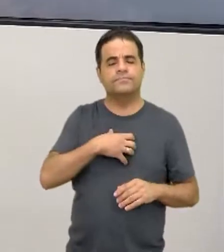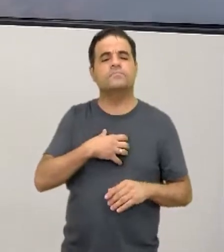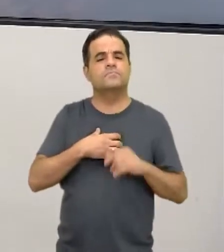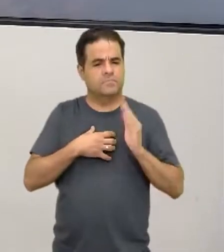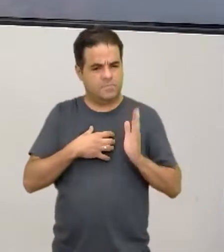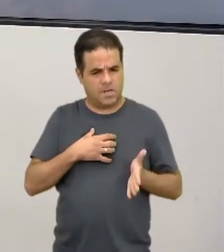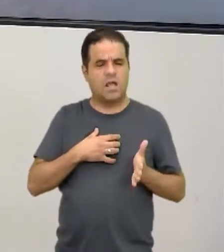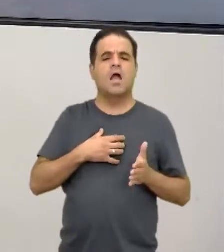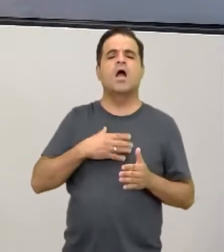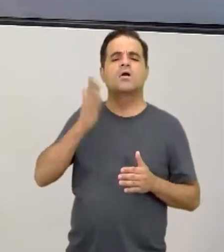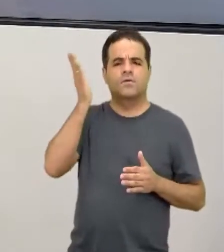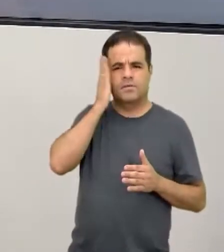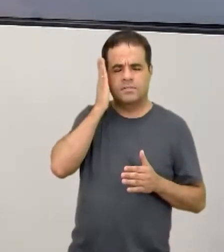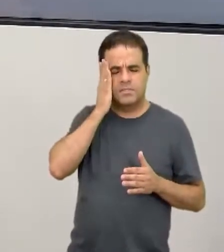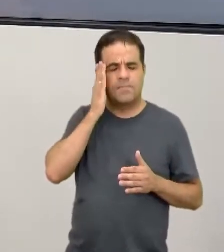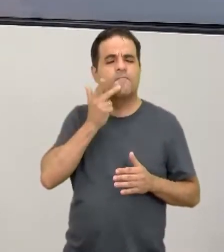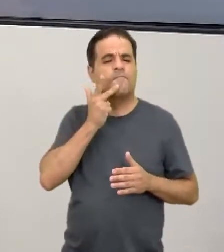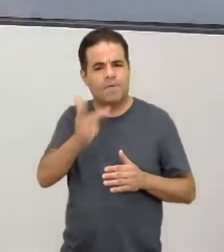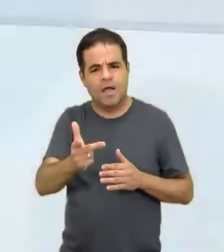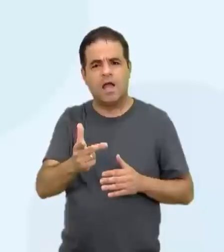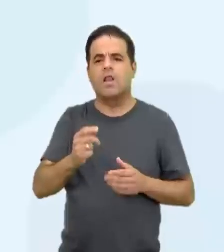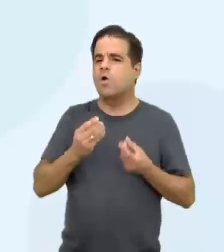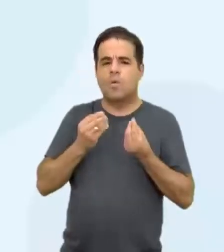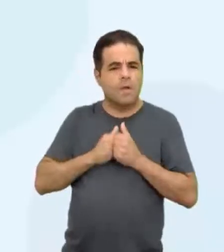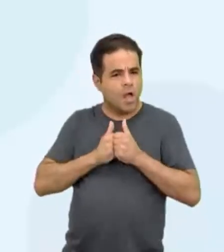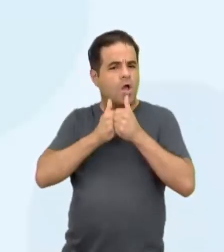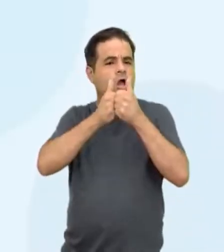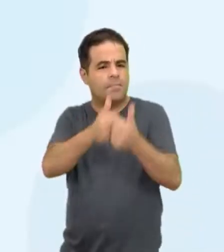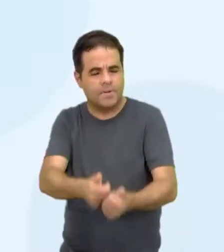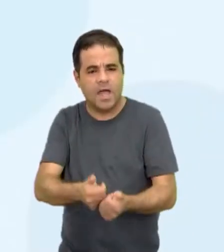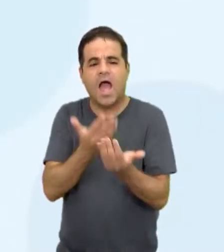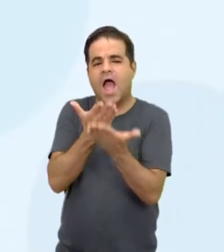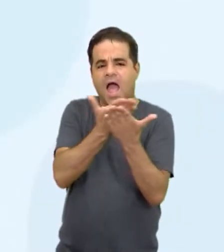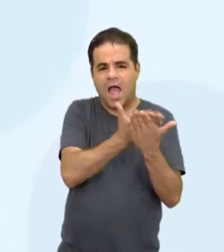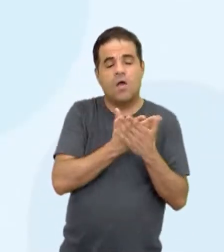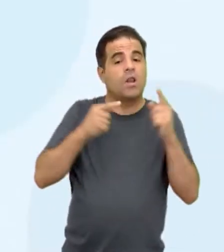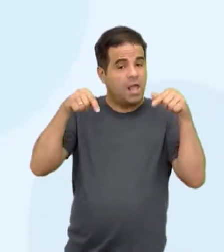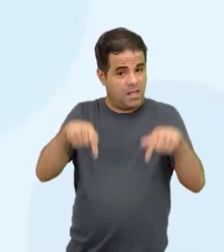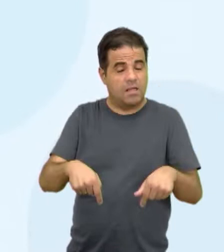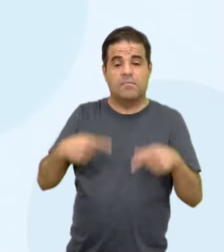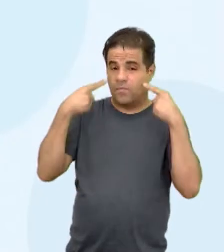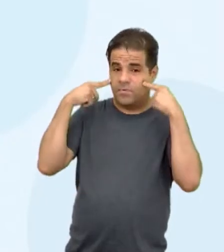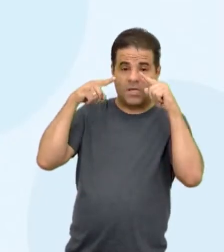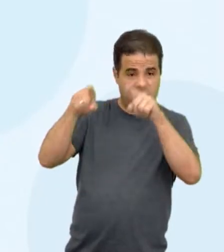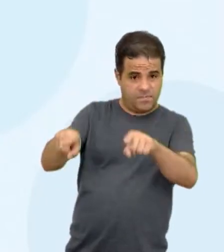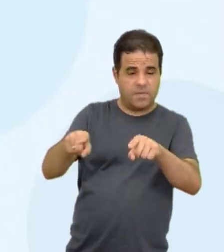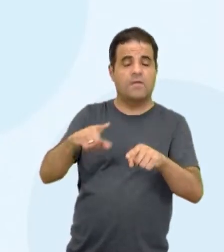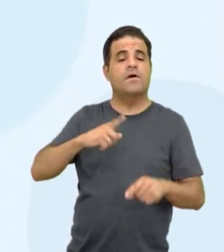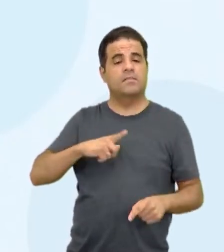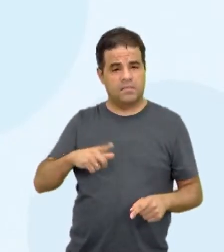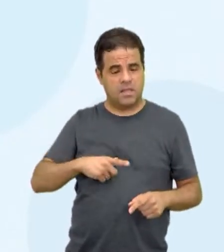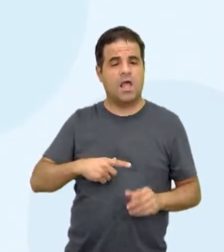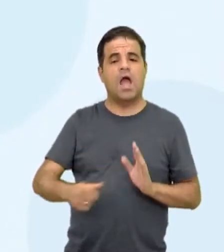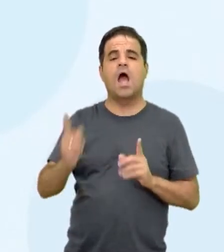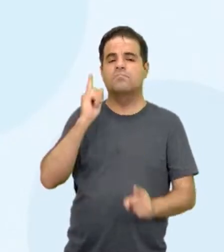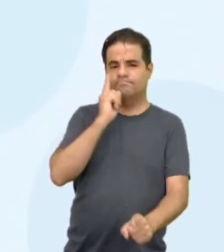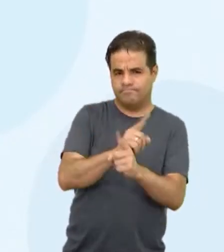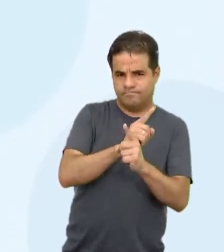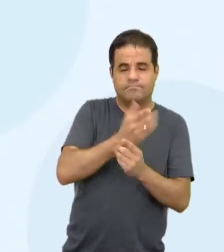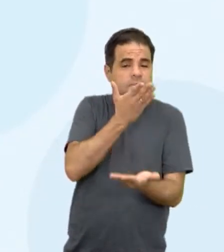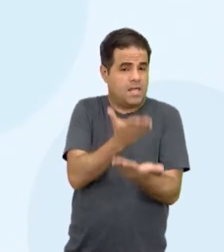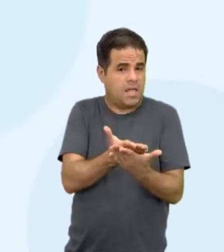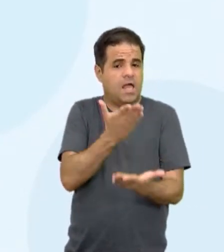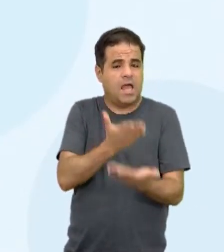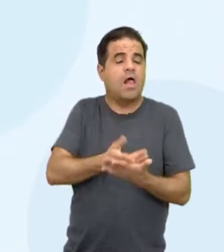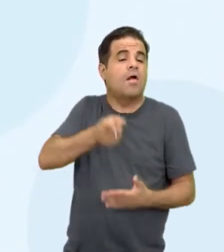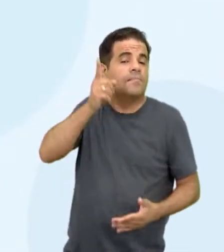de praxe, a gente já sempre fala como acompanhar, então, as nossas aulas. Tá aí para vocês. Então, a gente vai ter a identificação da aula